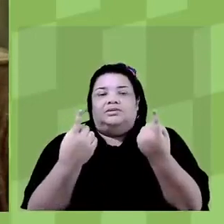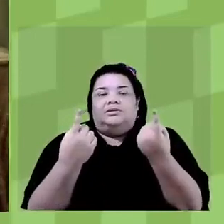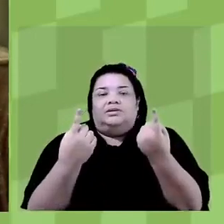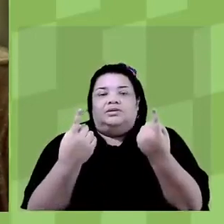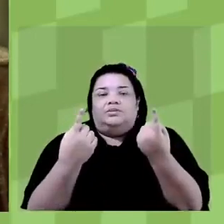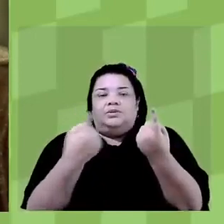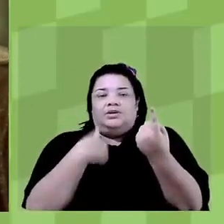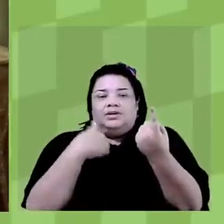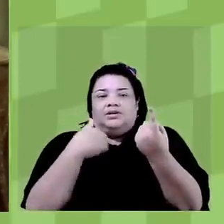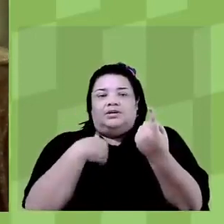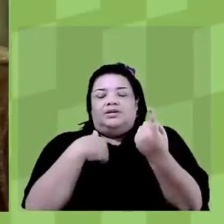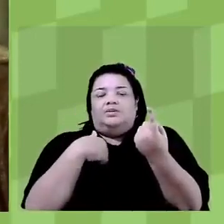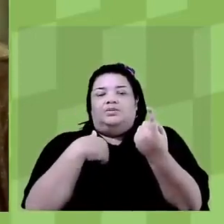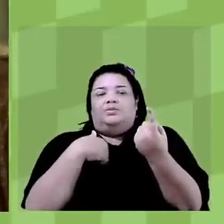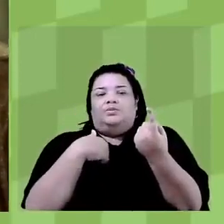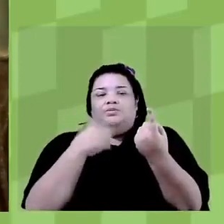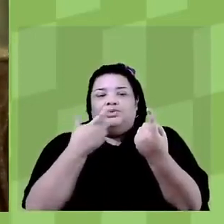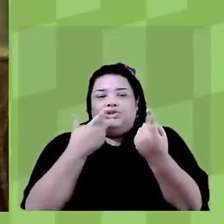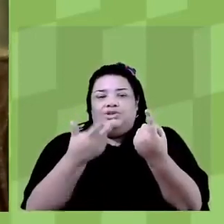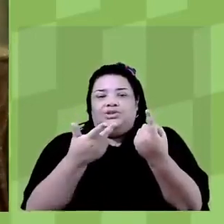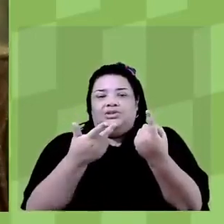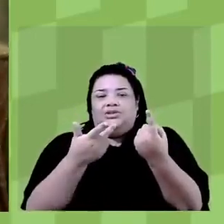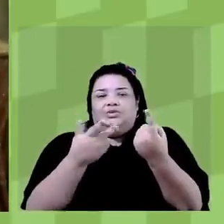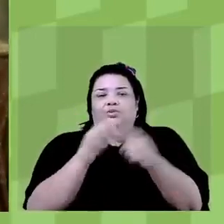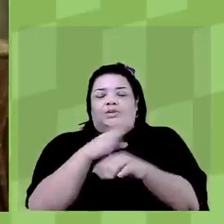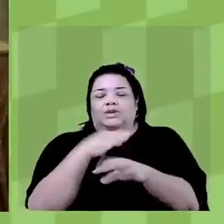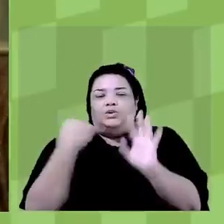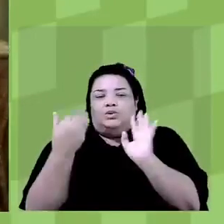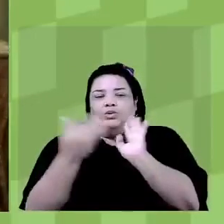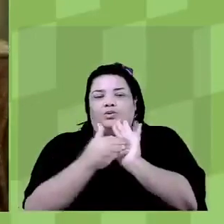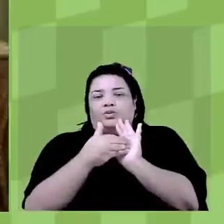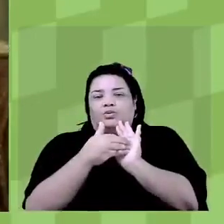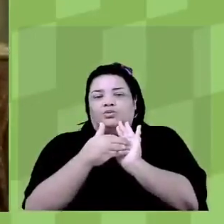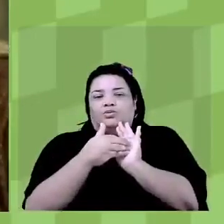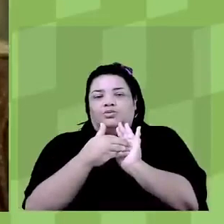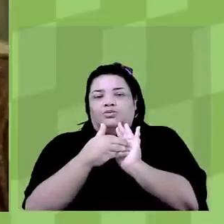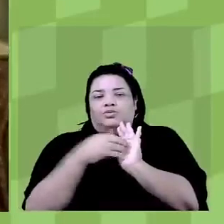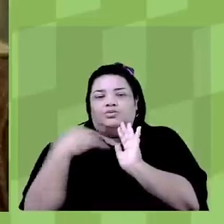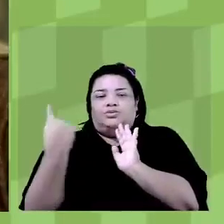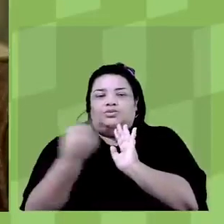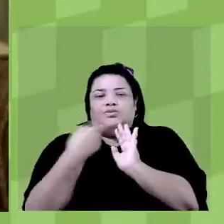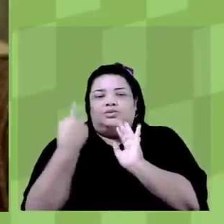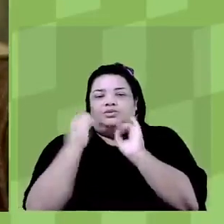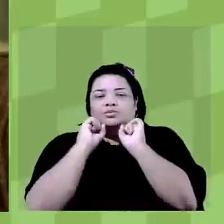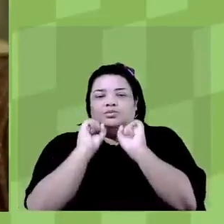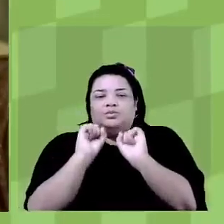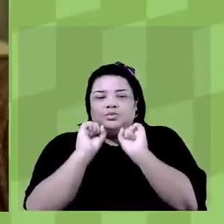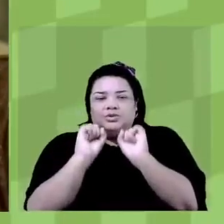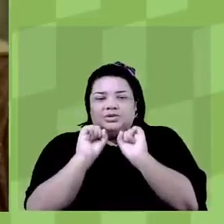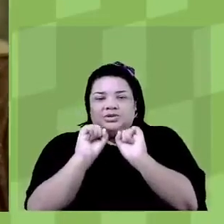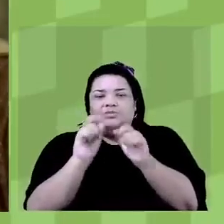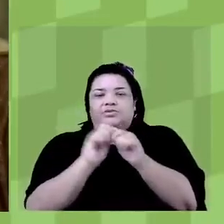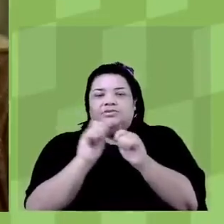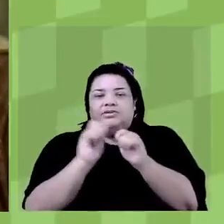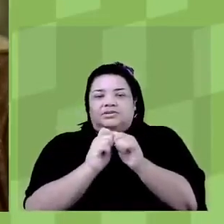chamo a atenção, né, a todos que todos nós podemos fazer isso.